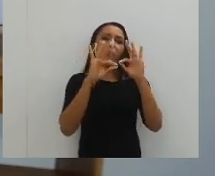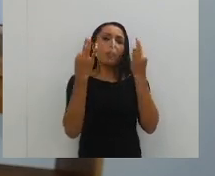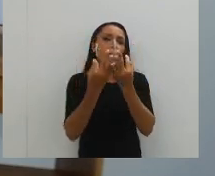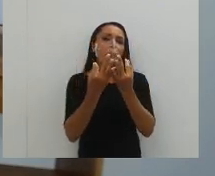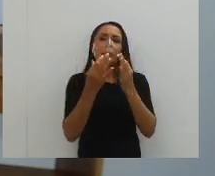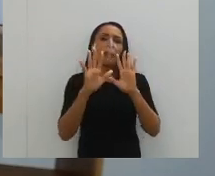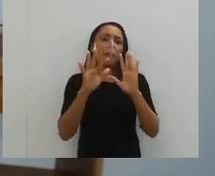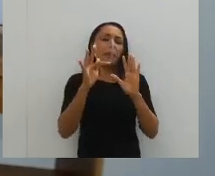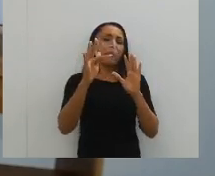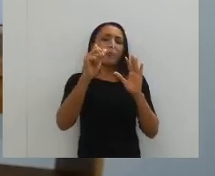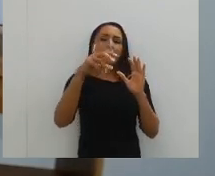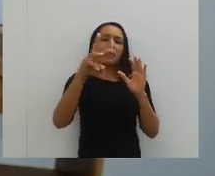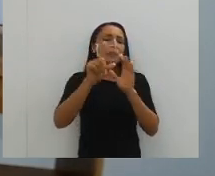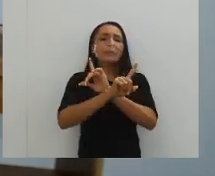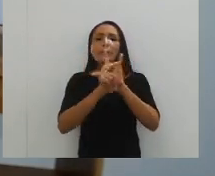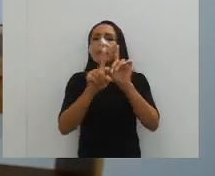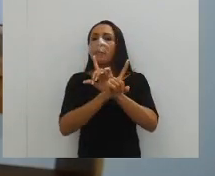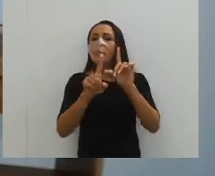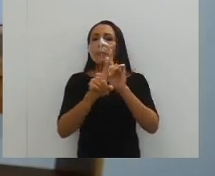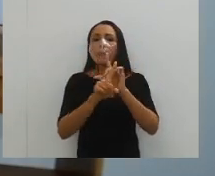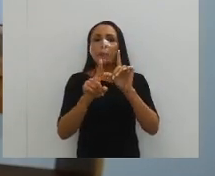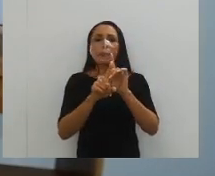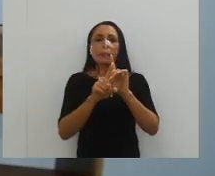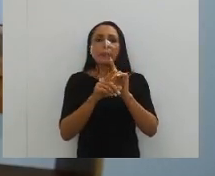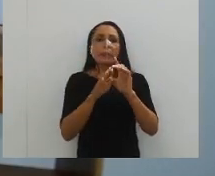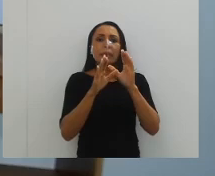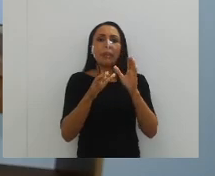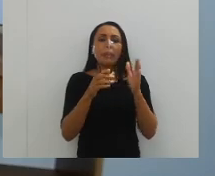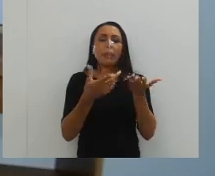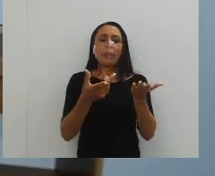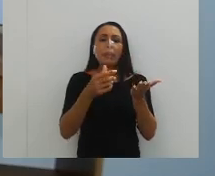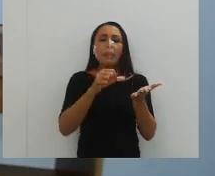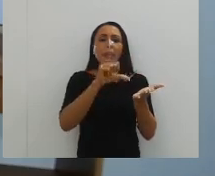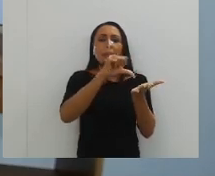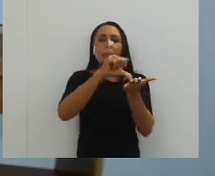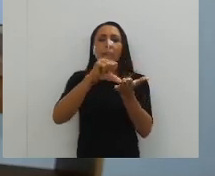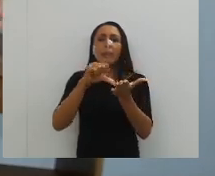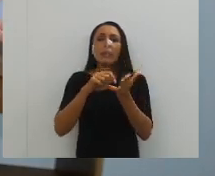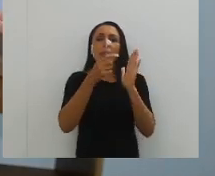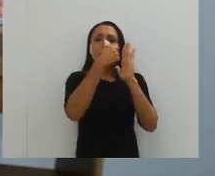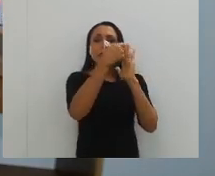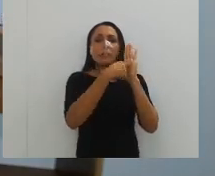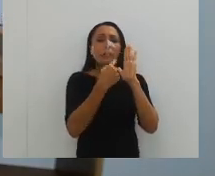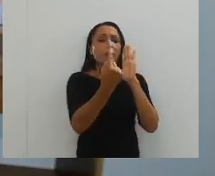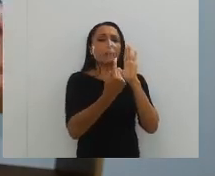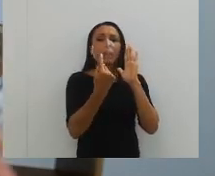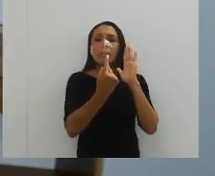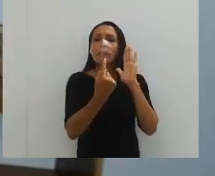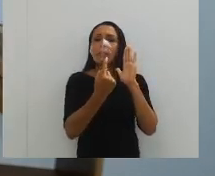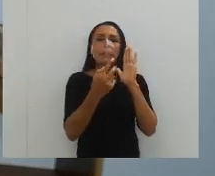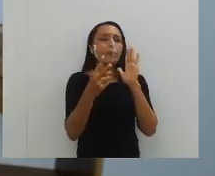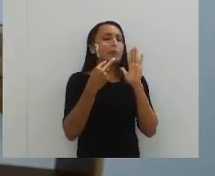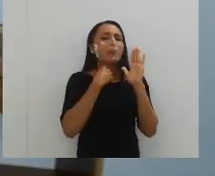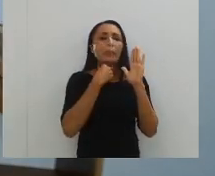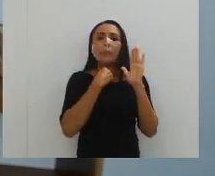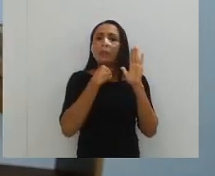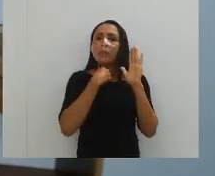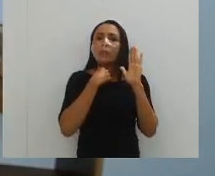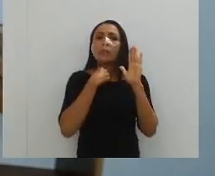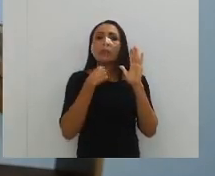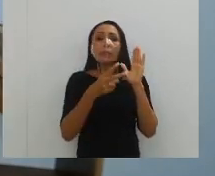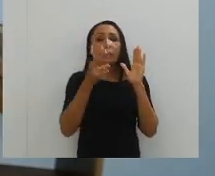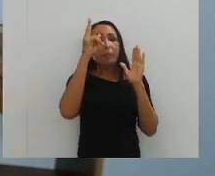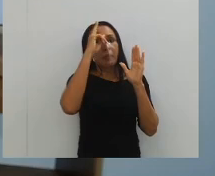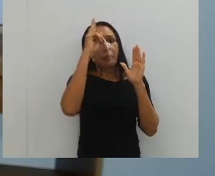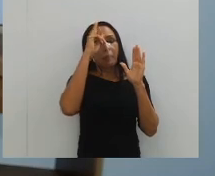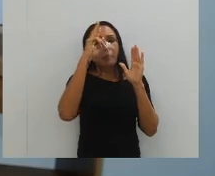é? Não. A espécie é uma categoria que ela nunca pode ser escrita sozinha. A espécie é uma categoria que você tem que lembrar